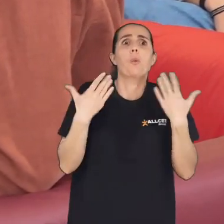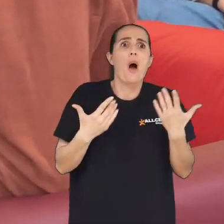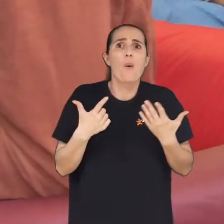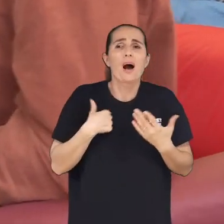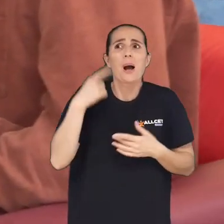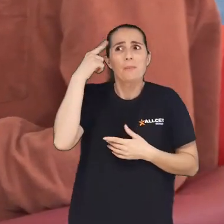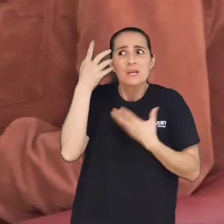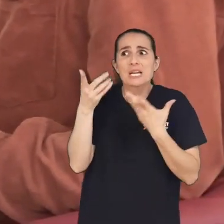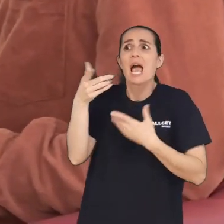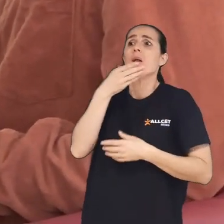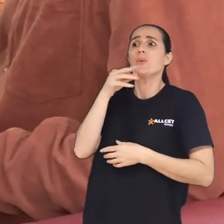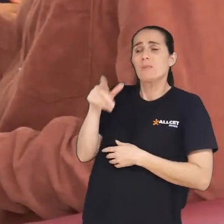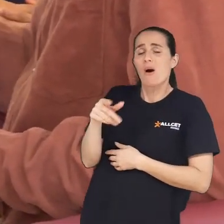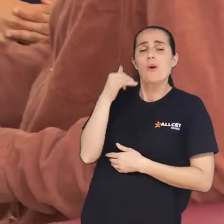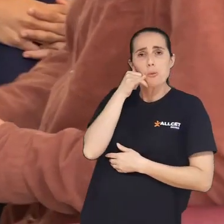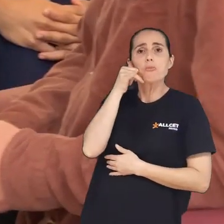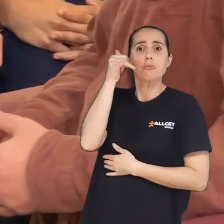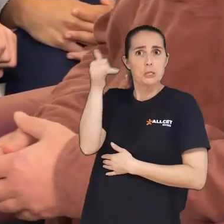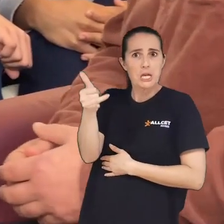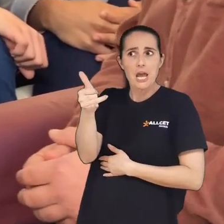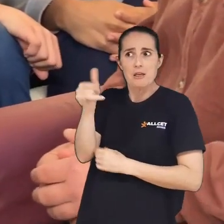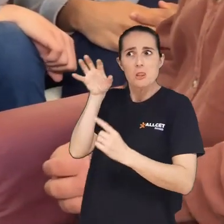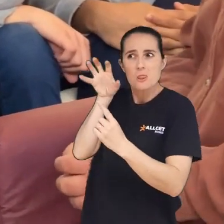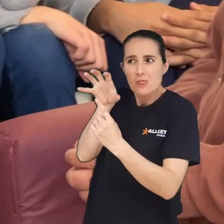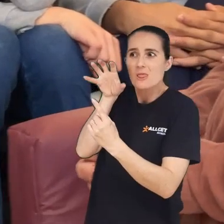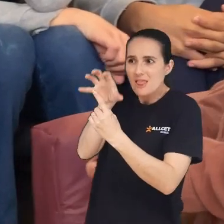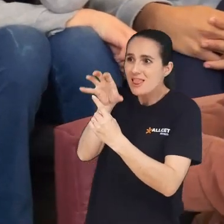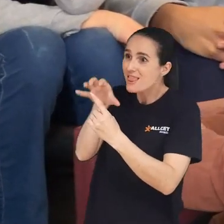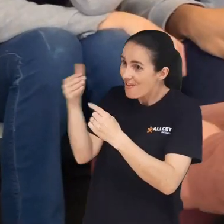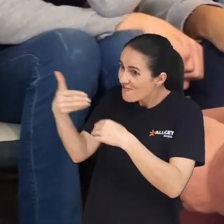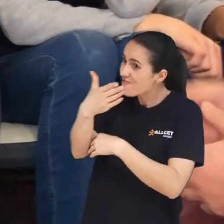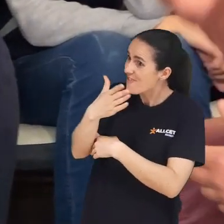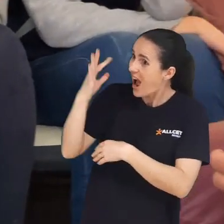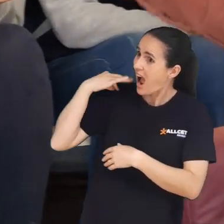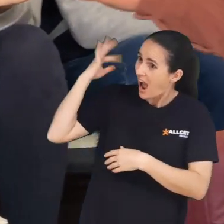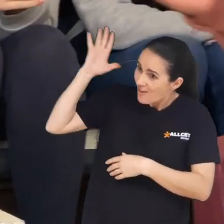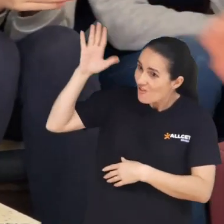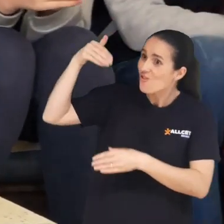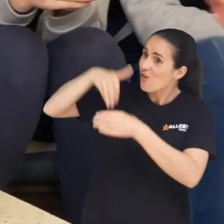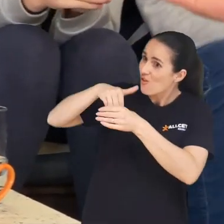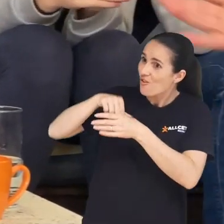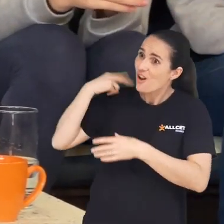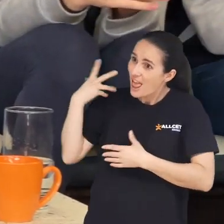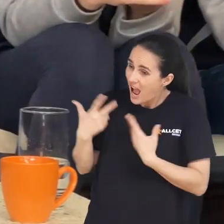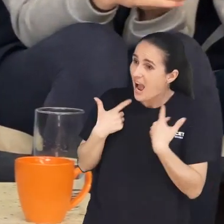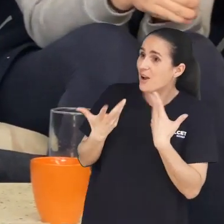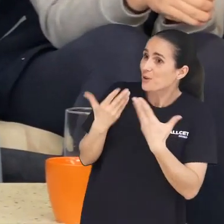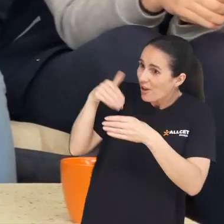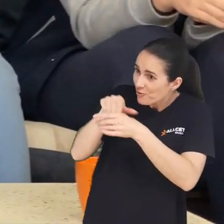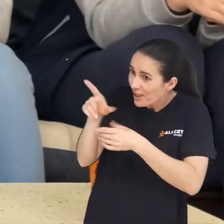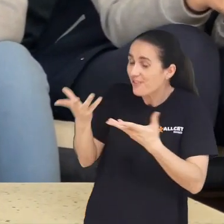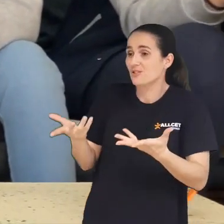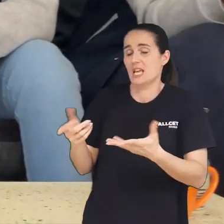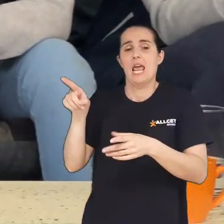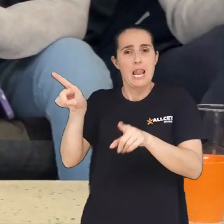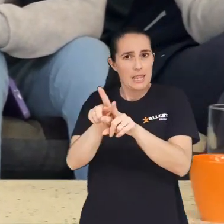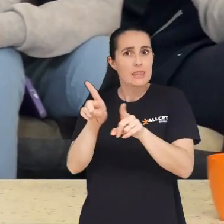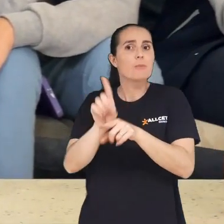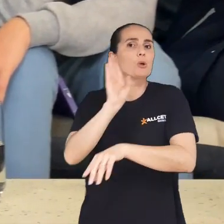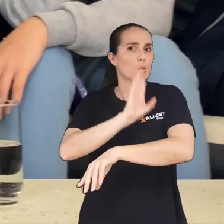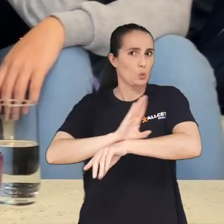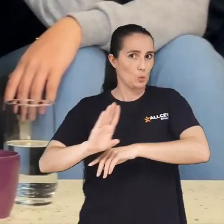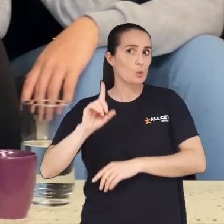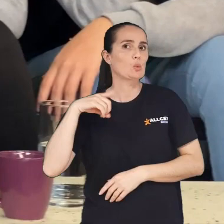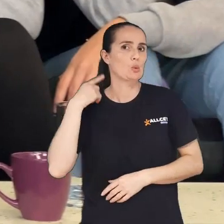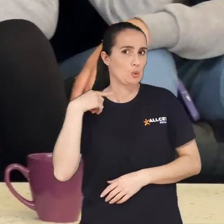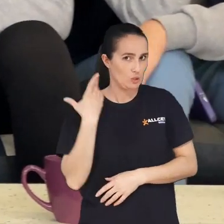acabei ligando para ele, tentando convencer ele a entrar no mundo da política. Ele também faz curso de Direito, então fez o curso de